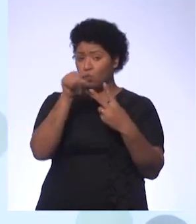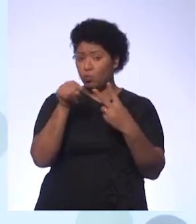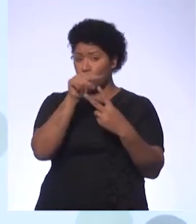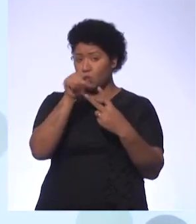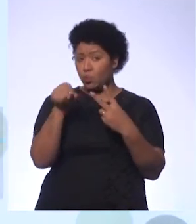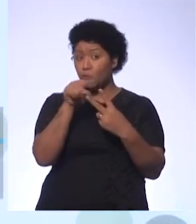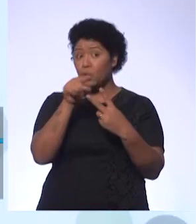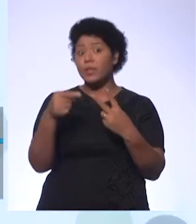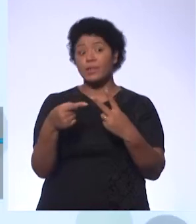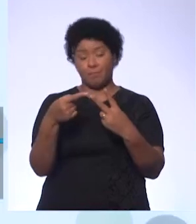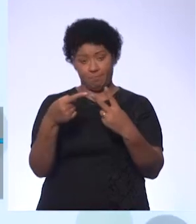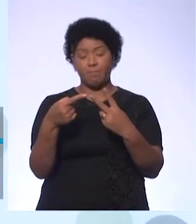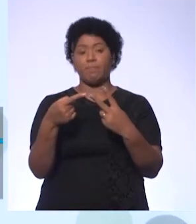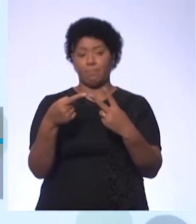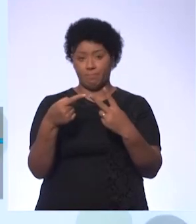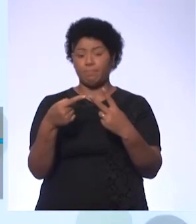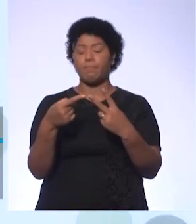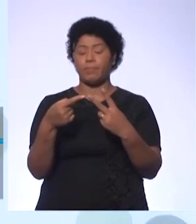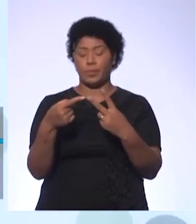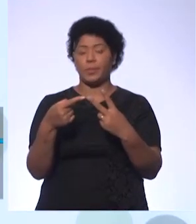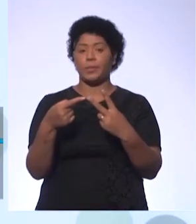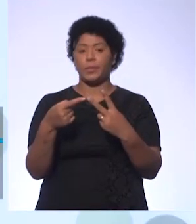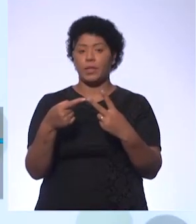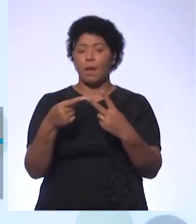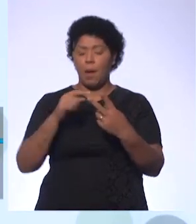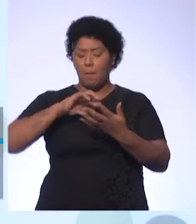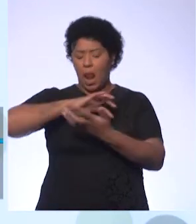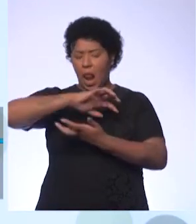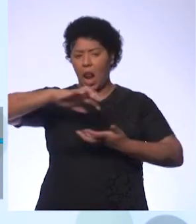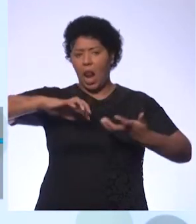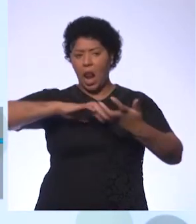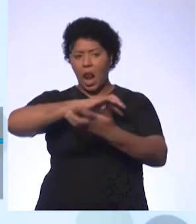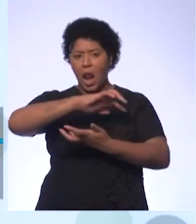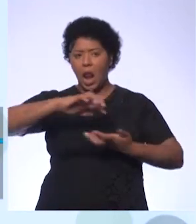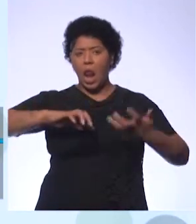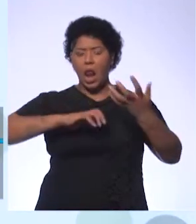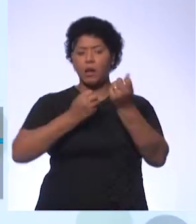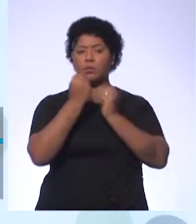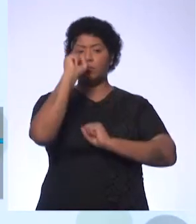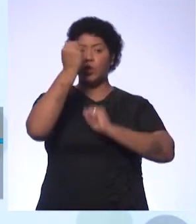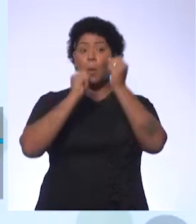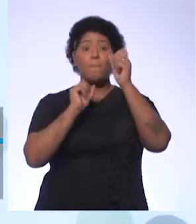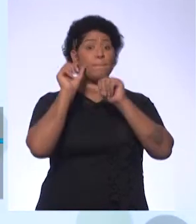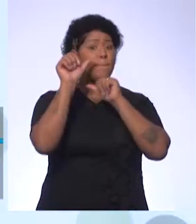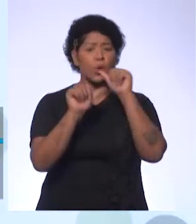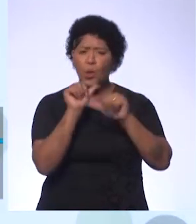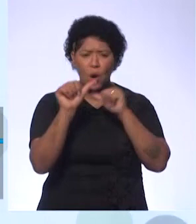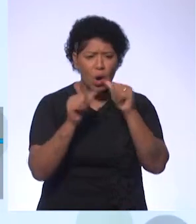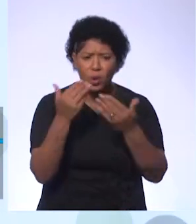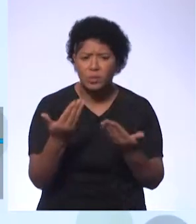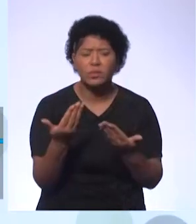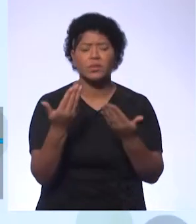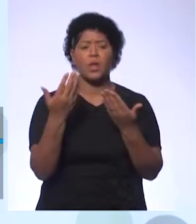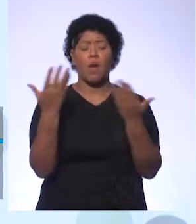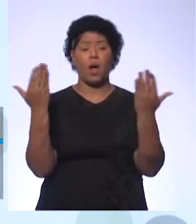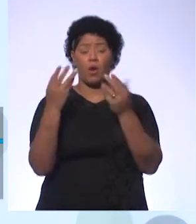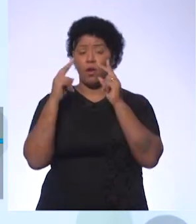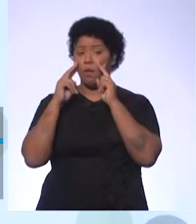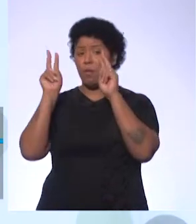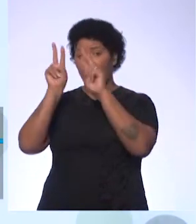da existência humana que, a partir da Revolução Industrial, elas mudam completamente. Então, nós vamos ver